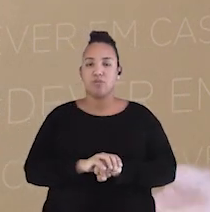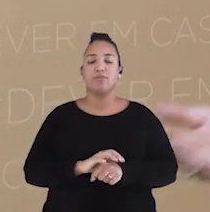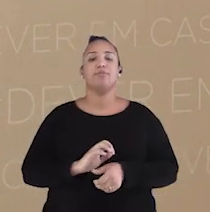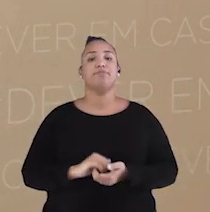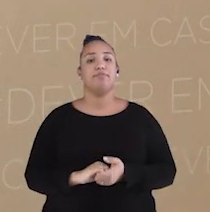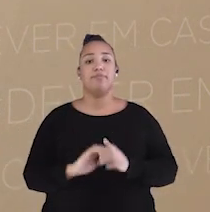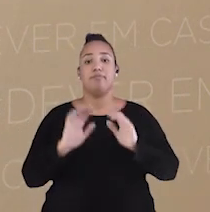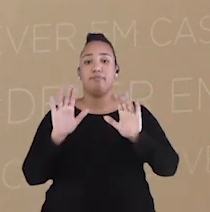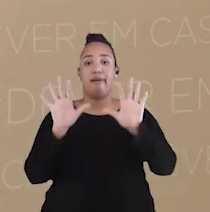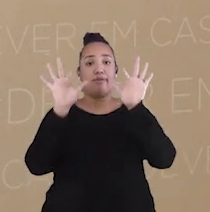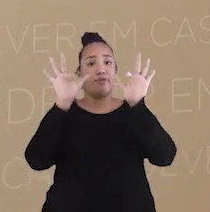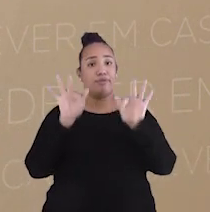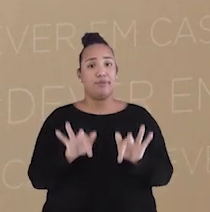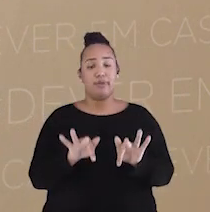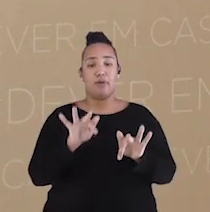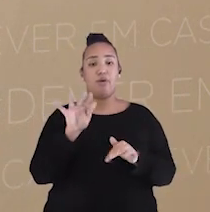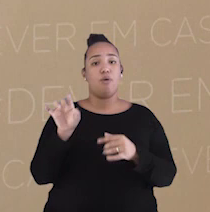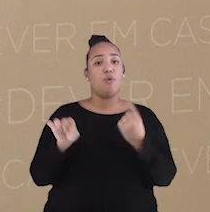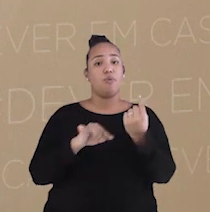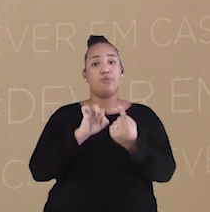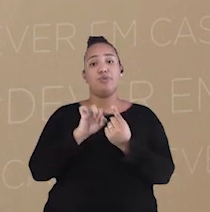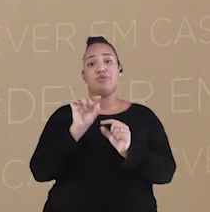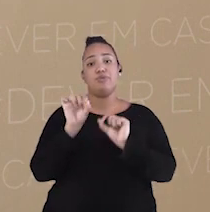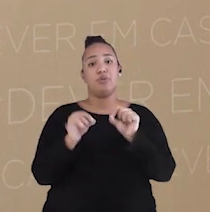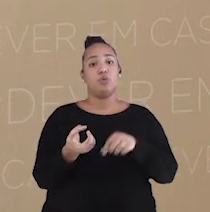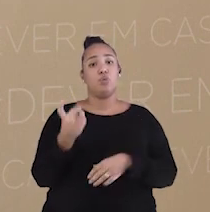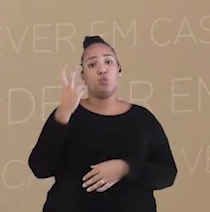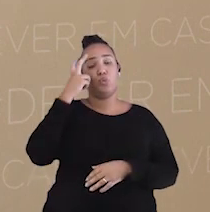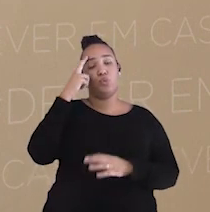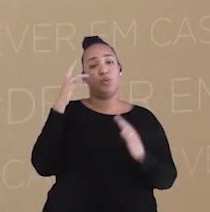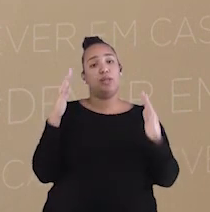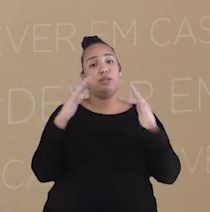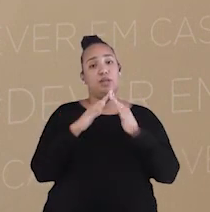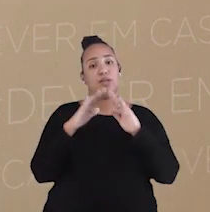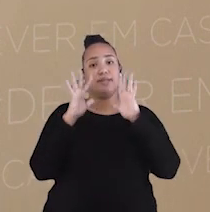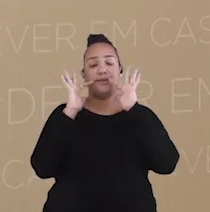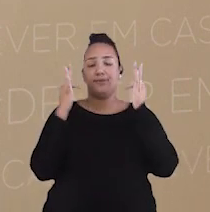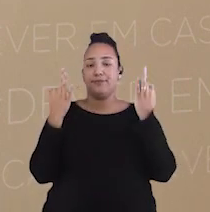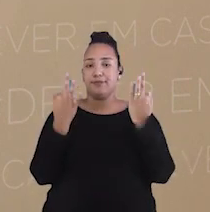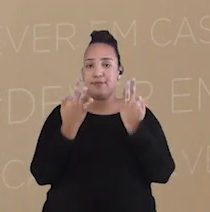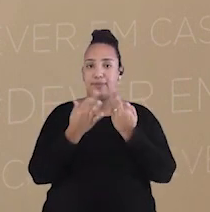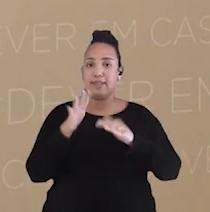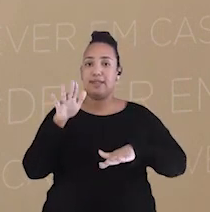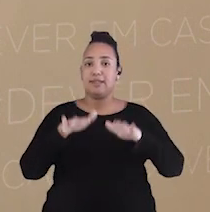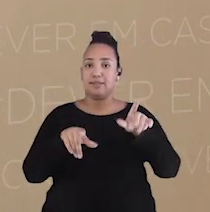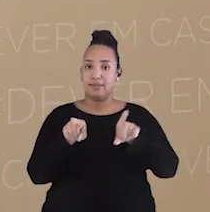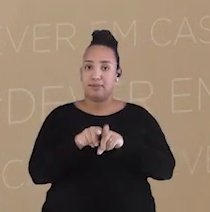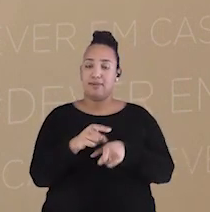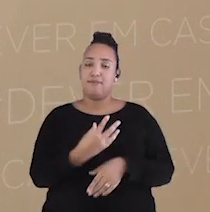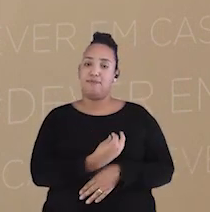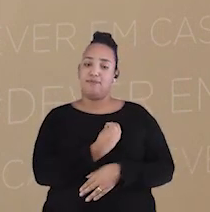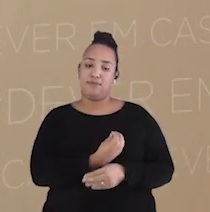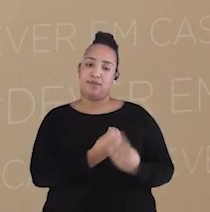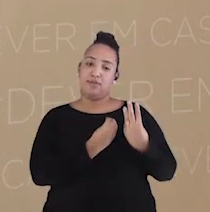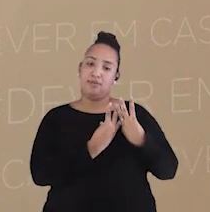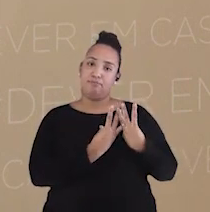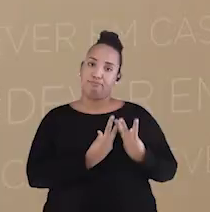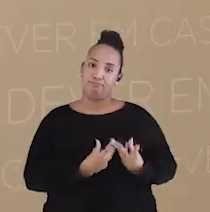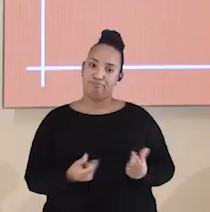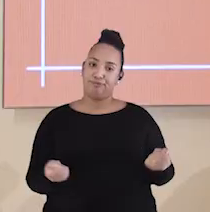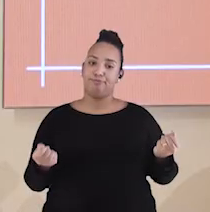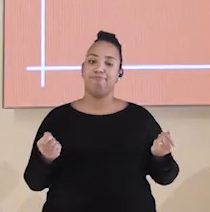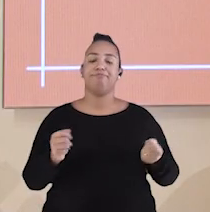da escolha, no final, o nativo teria sua cultura, casa, família e muitas vezes a vida